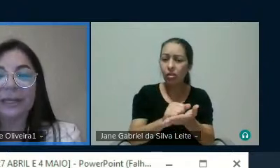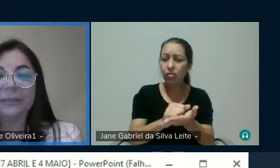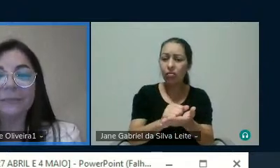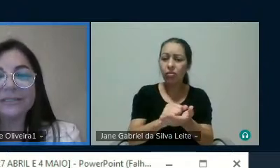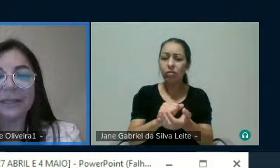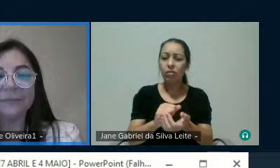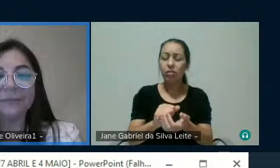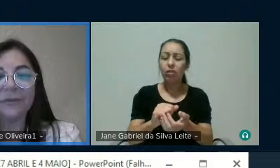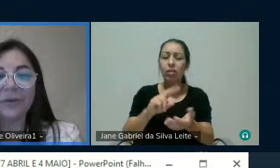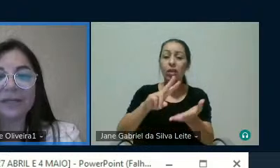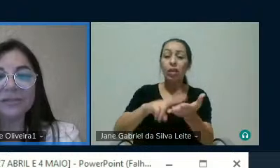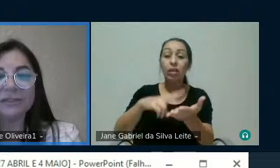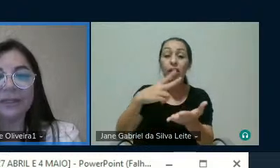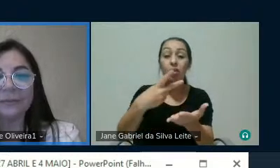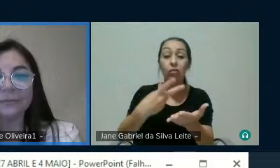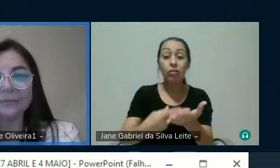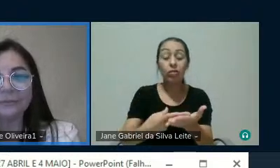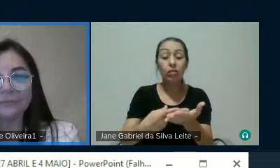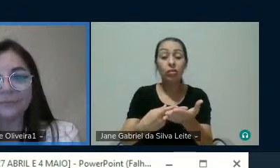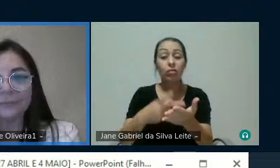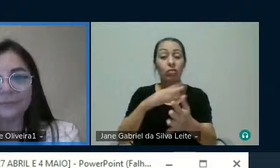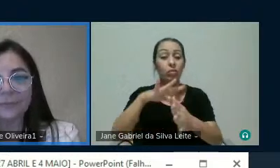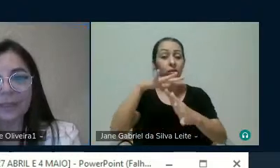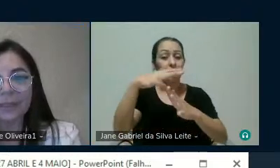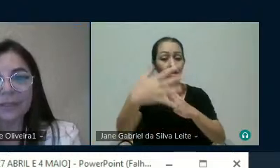traduzidos para Libras, né? Então é o caso que